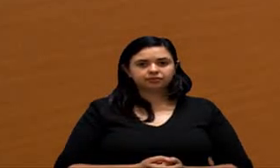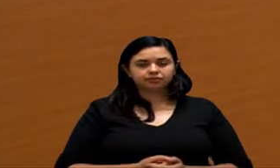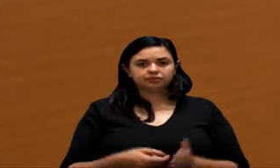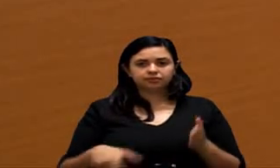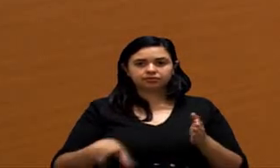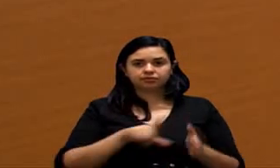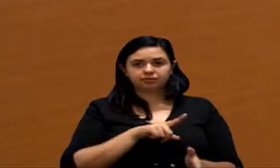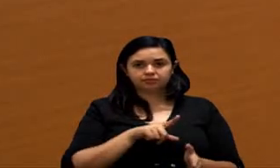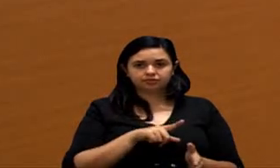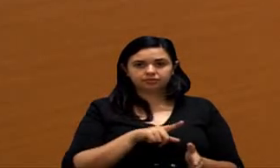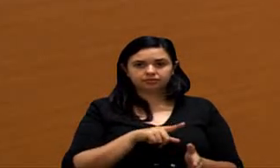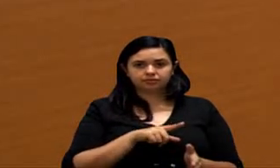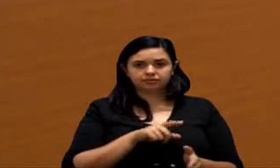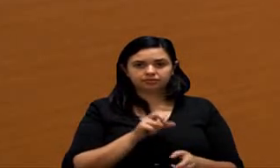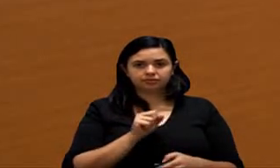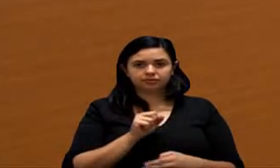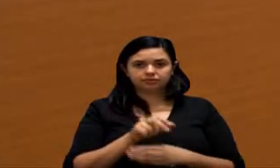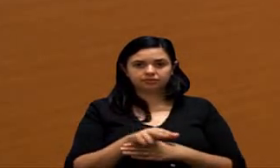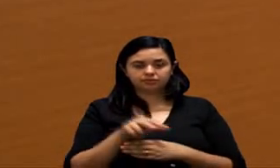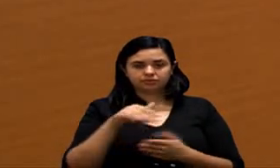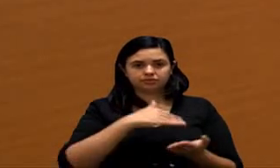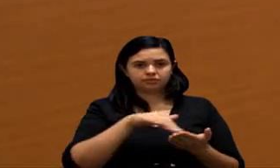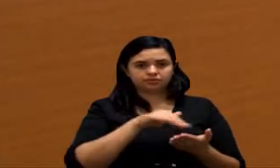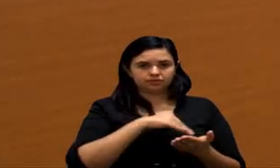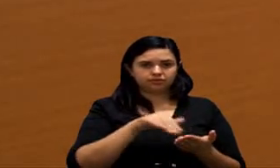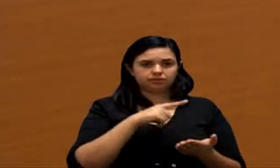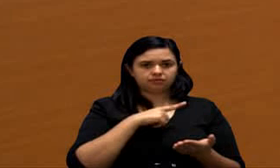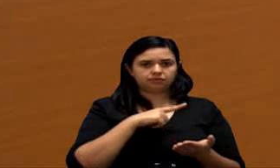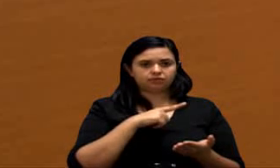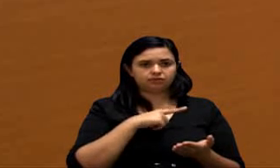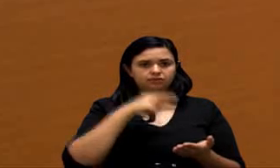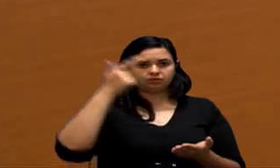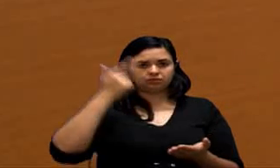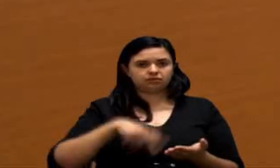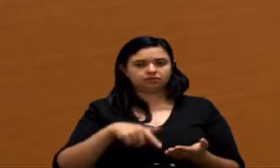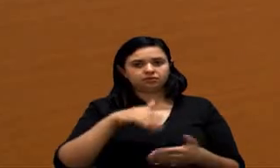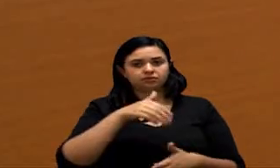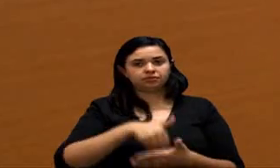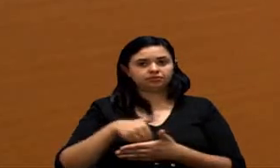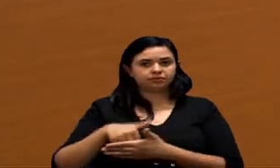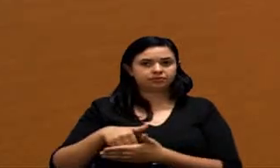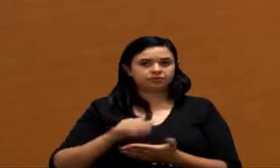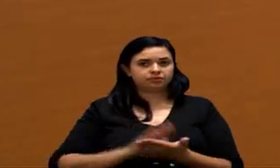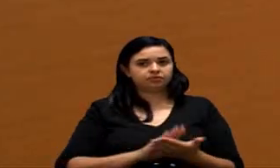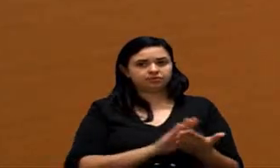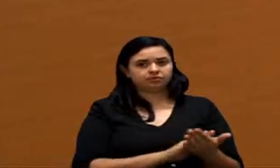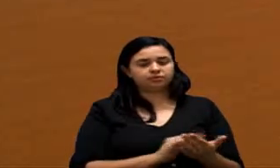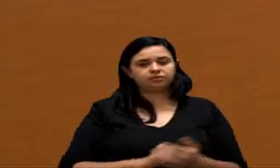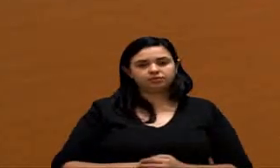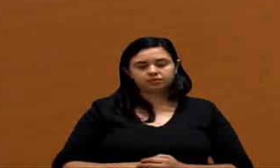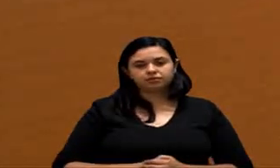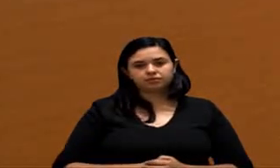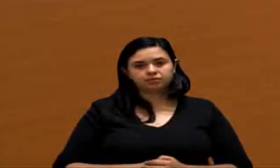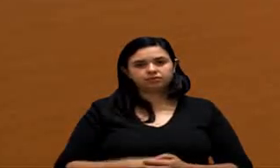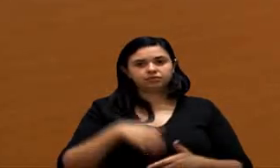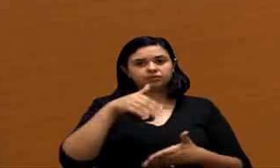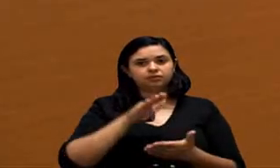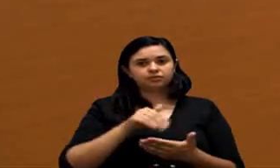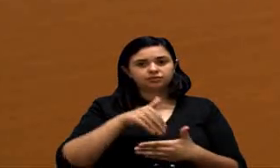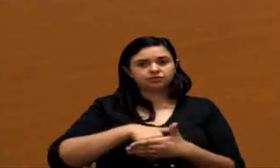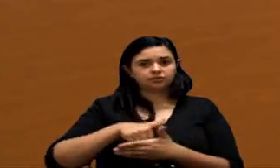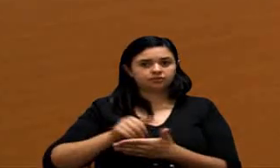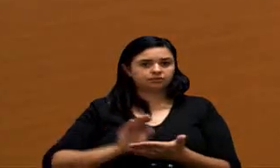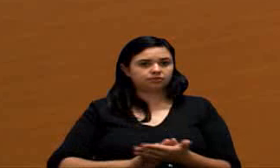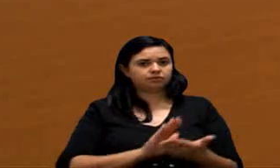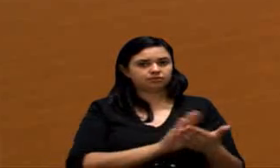Antes de nós dar entrada aqui, o secretário tem mais um voto que ficou de congratulações. Obrigado, presidente. Voto de congratulações